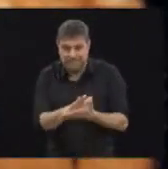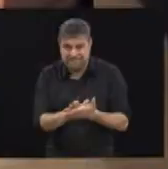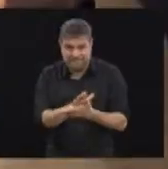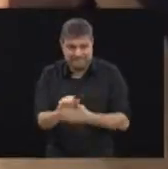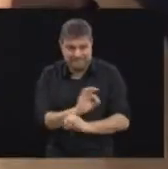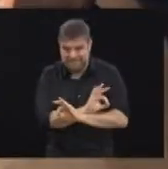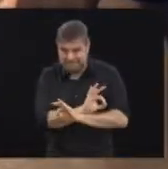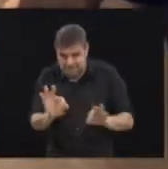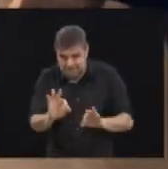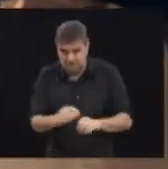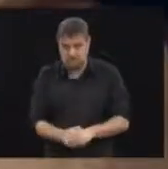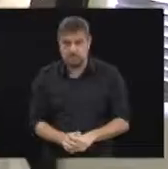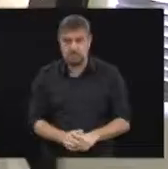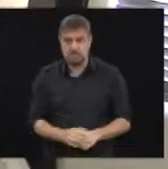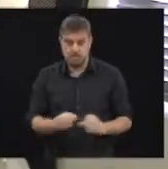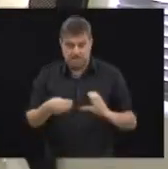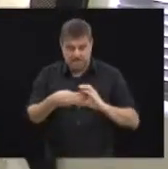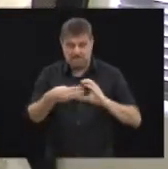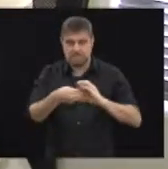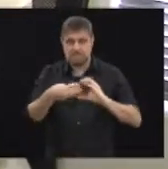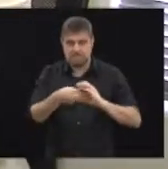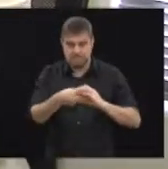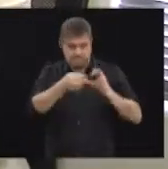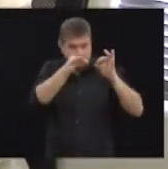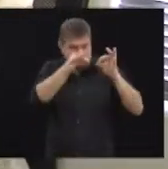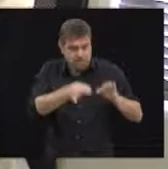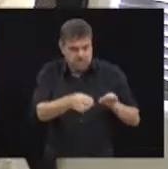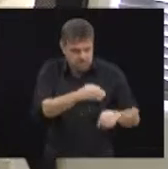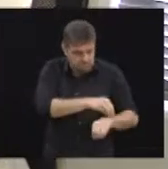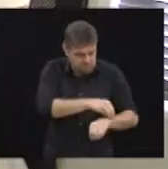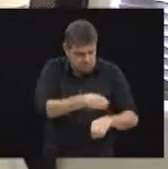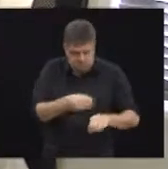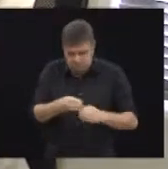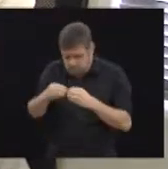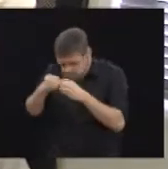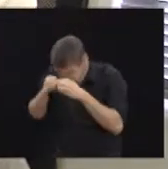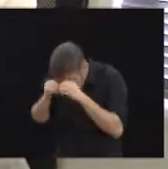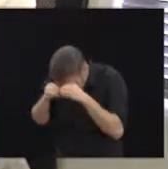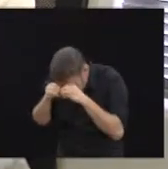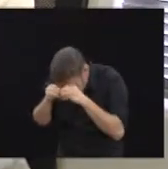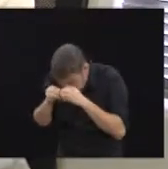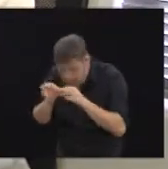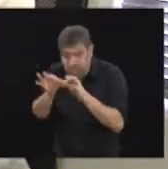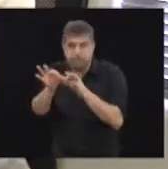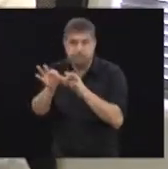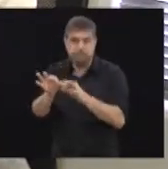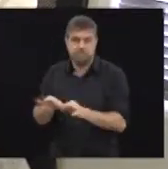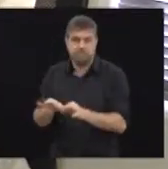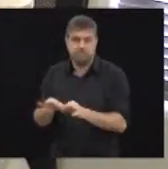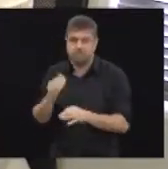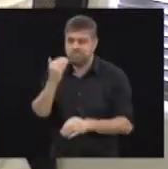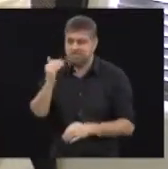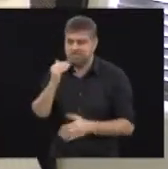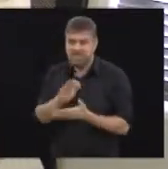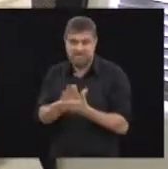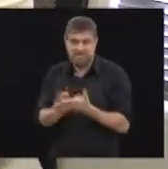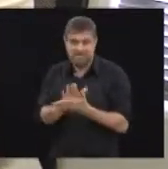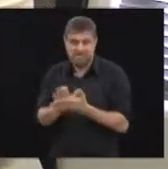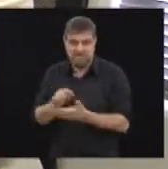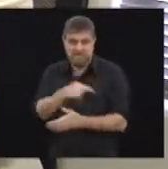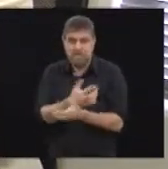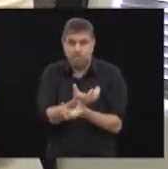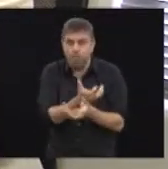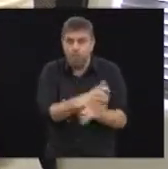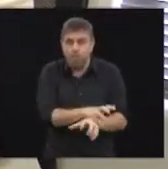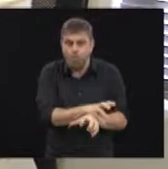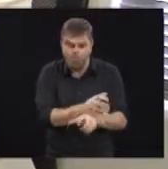pigmento. Então, ela está íntegra. Se você fizer uma biópsia, o melanócito está perfeito, só que ele é uma fábrica que